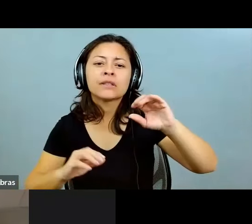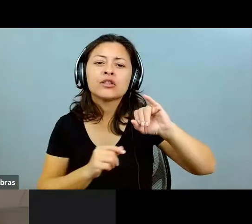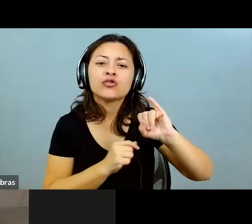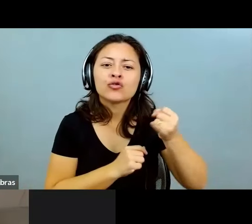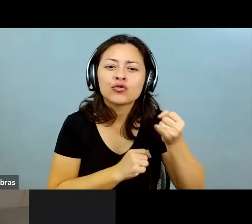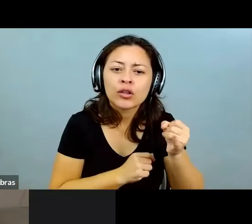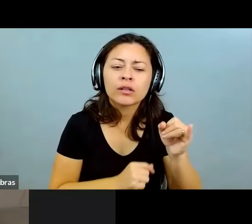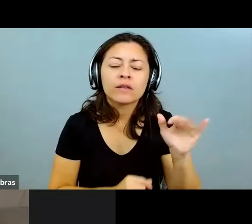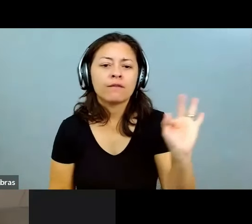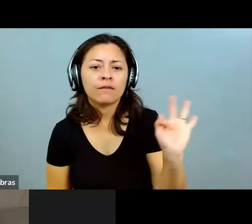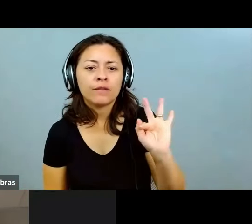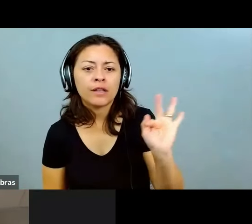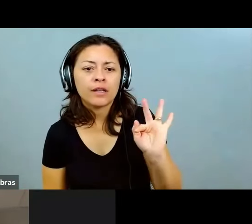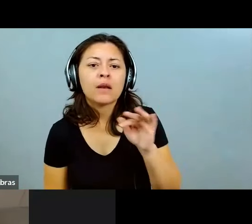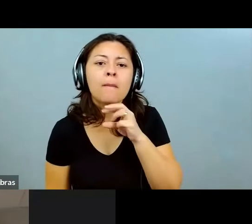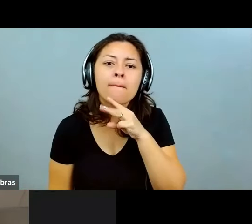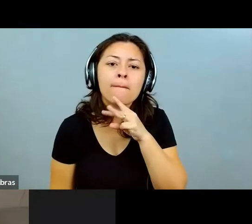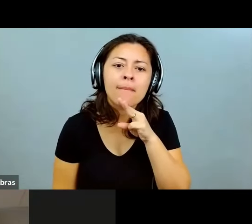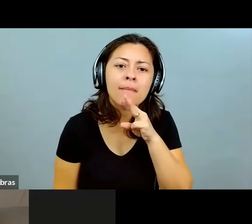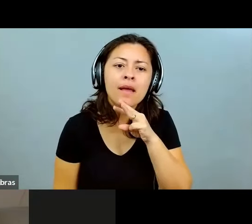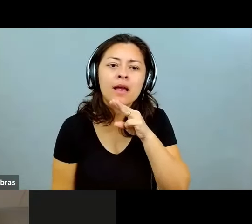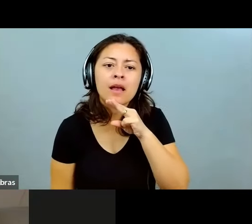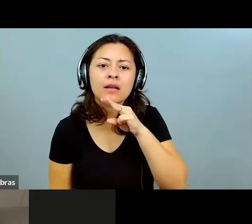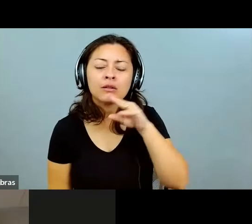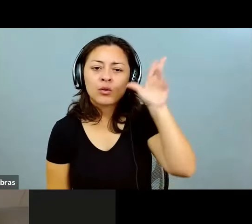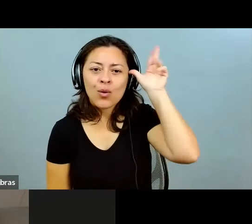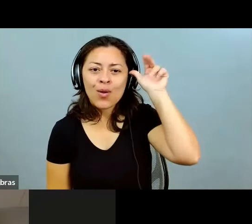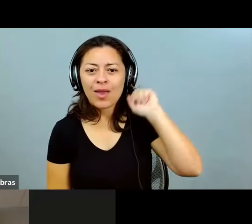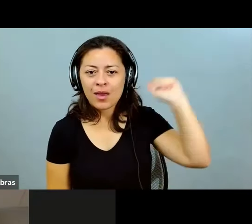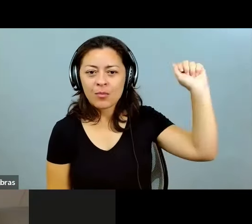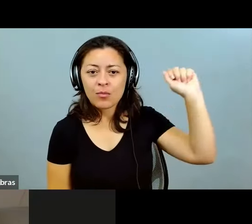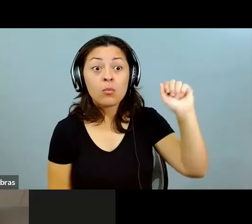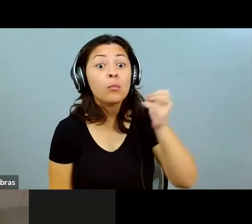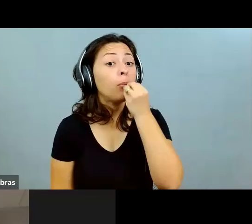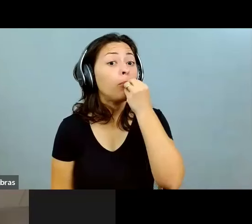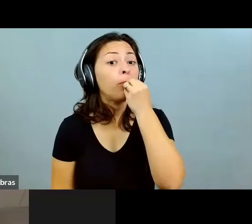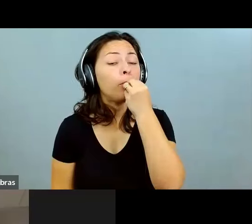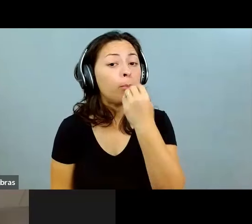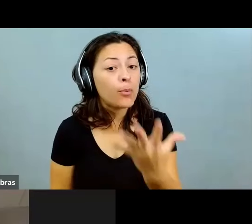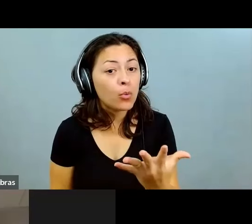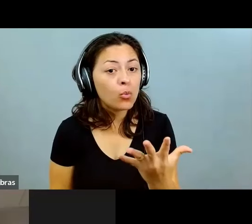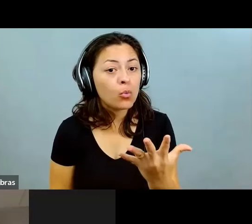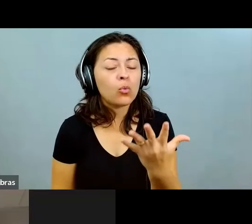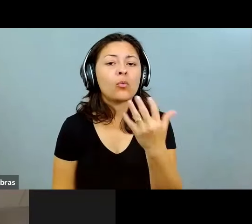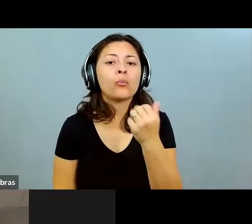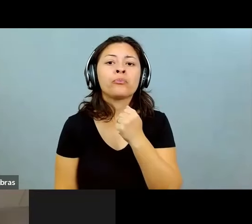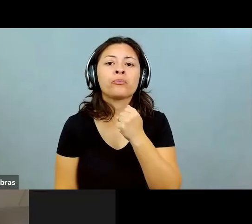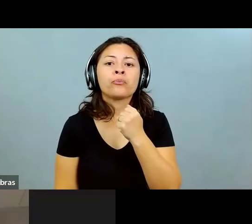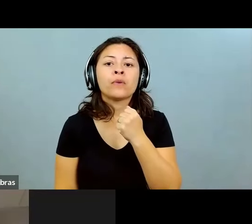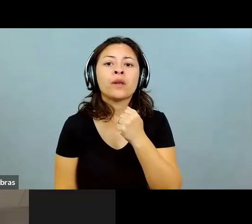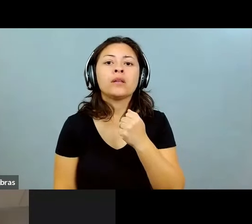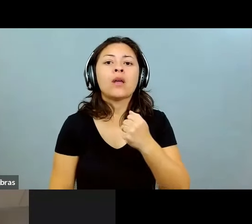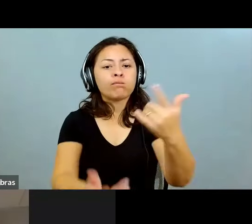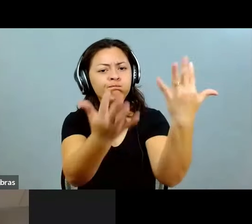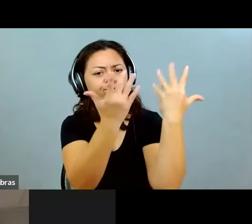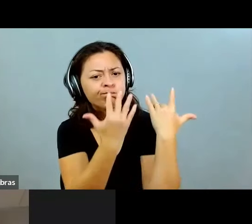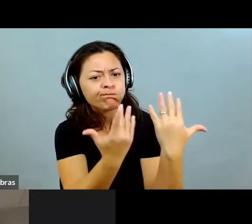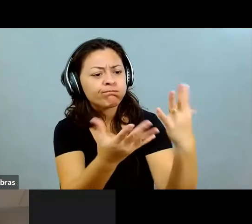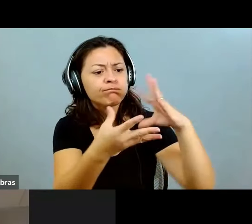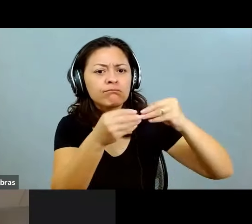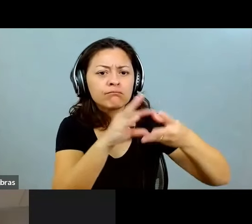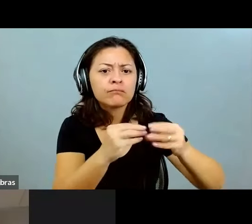Abril ele foi muito bom então a as safras de algodão e de milho elas estavam